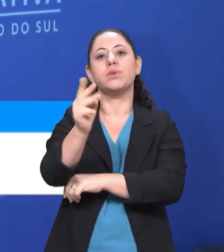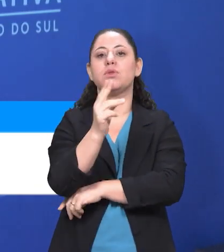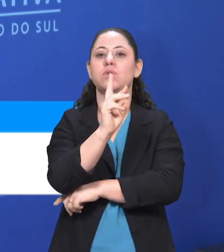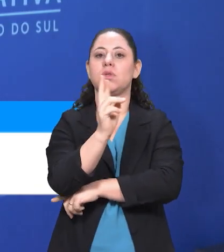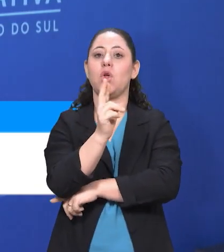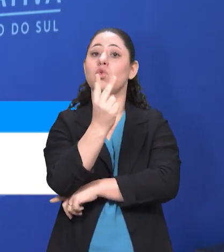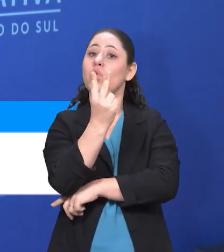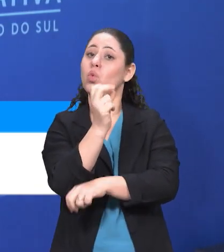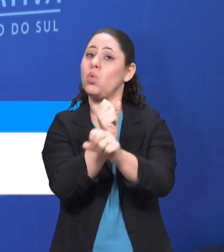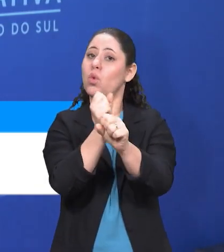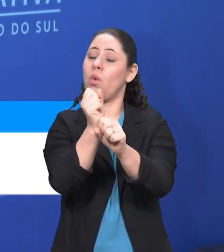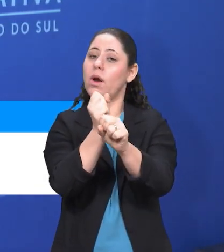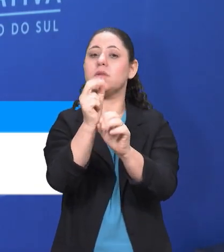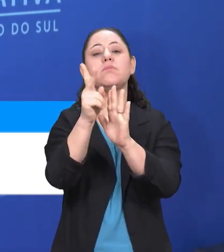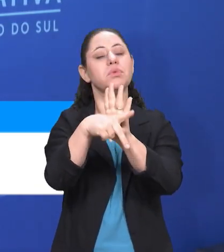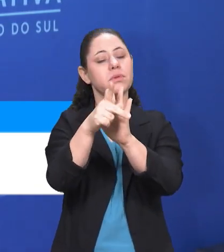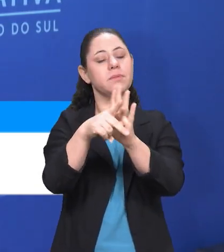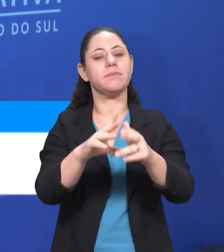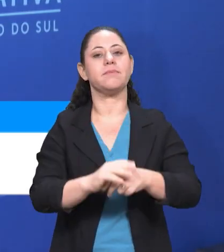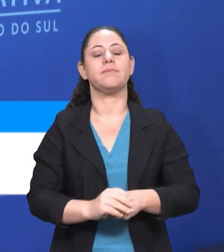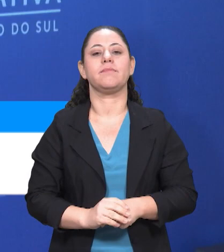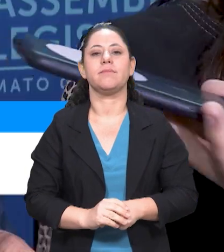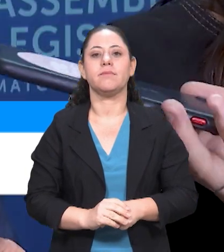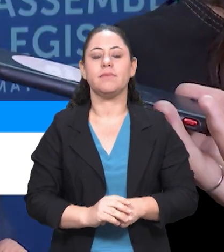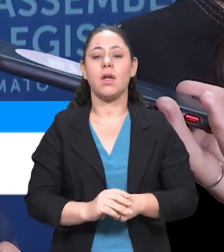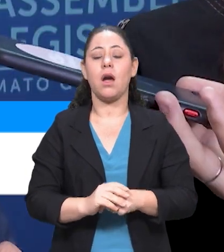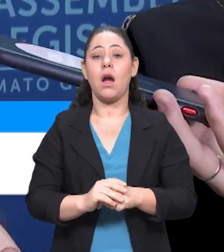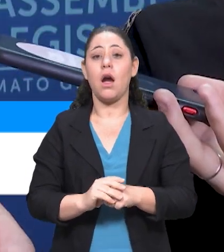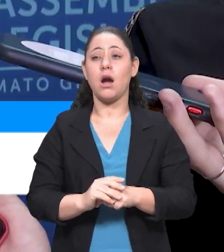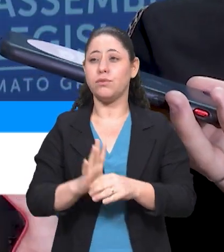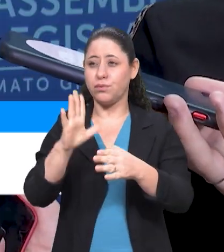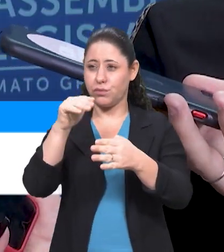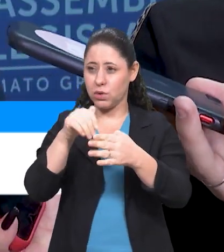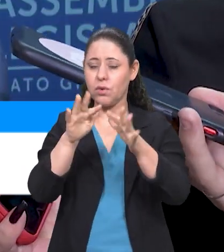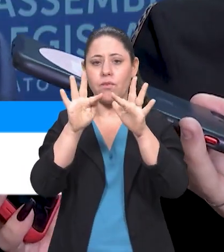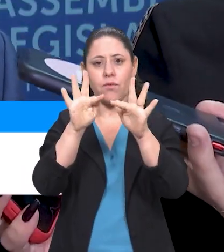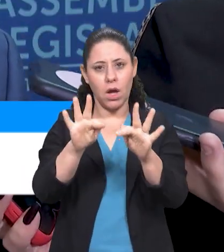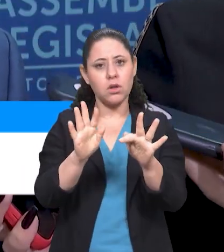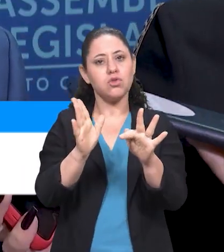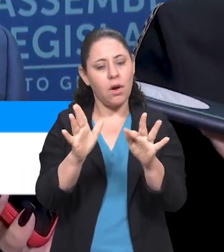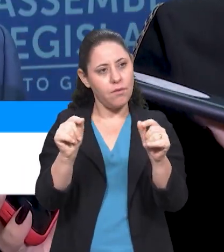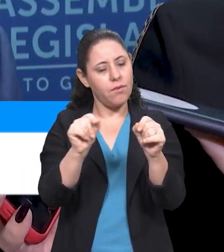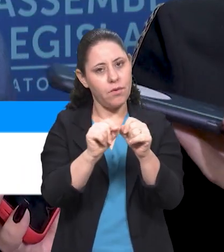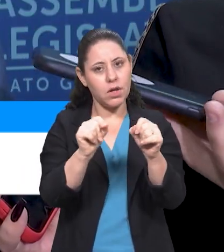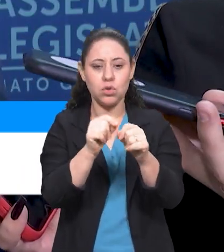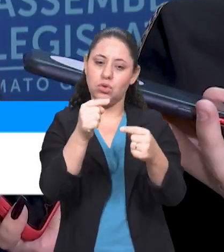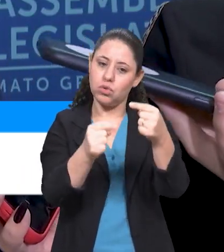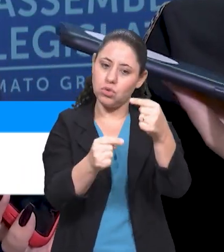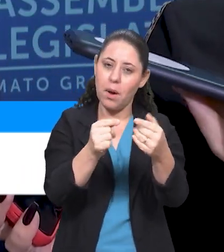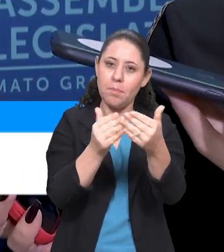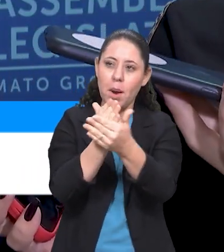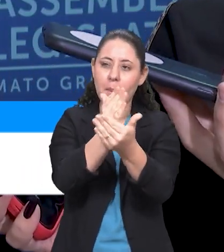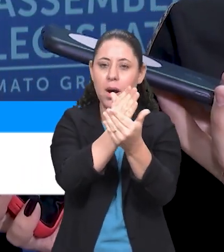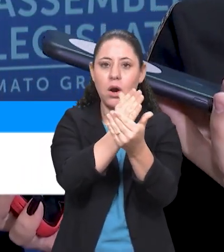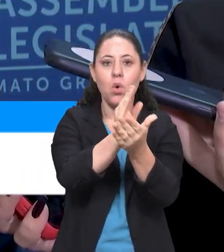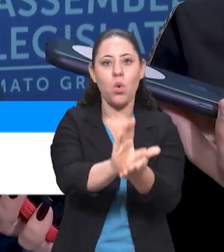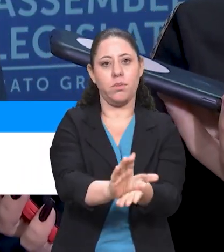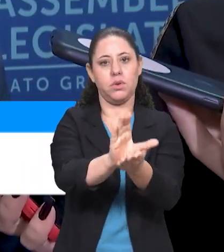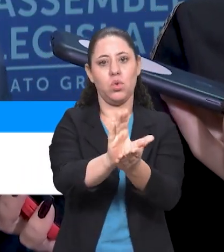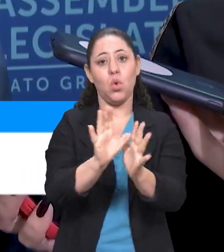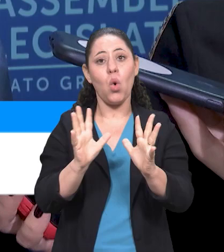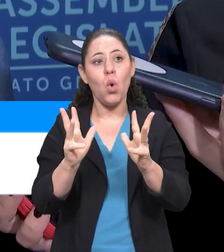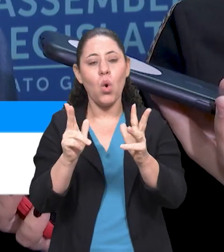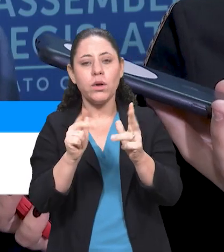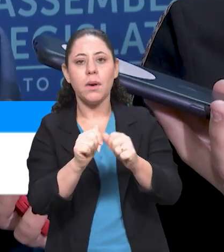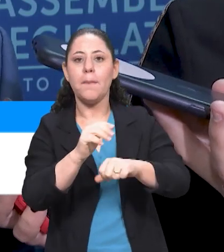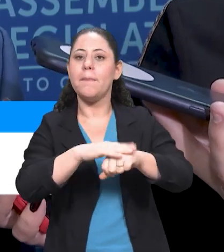milhões reais em 2 anos com o programa na realidade a votação final já já já foi foi feito esse debate passou em todas